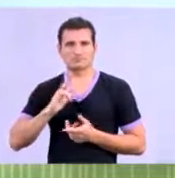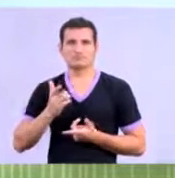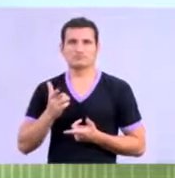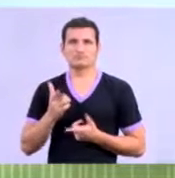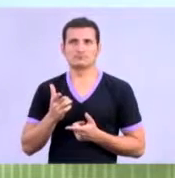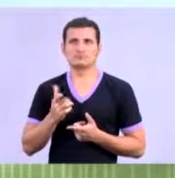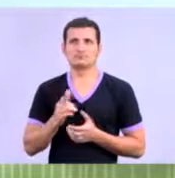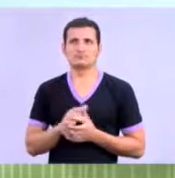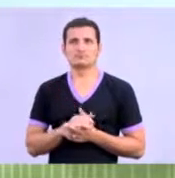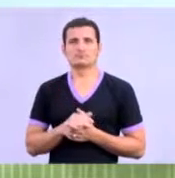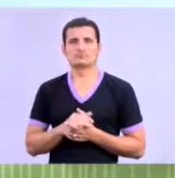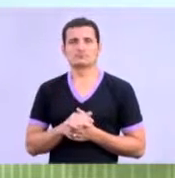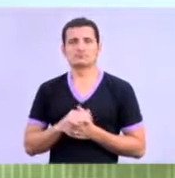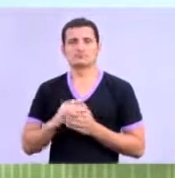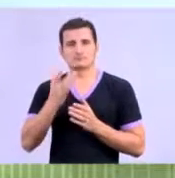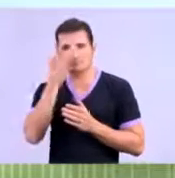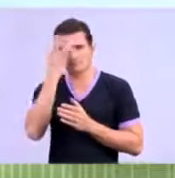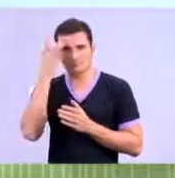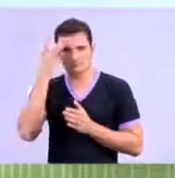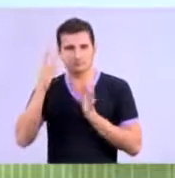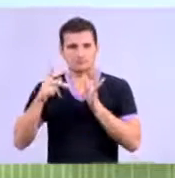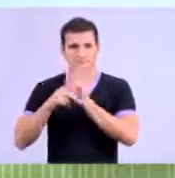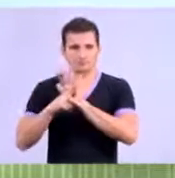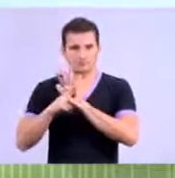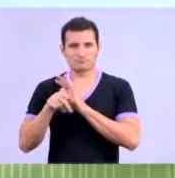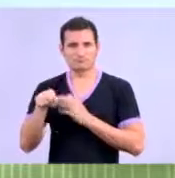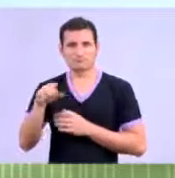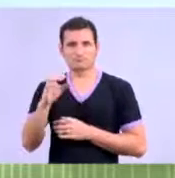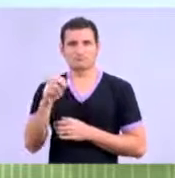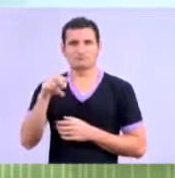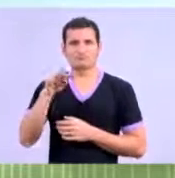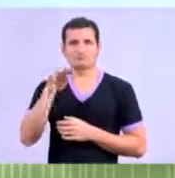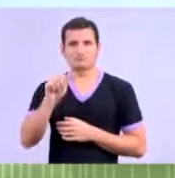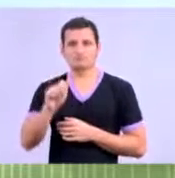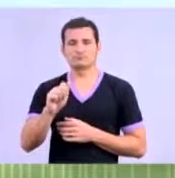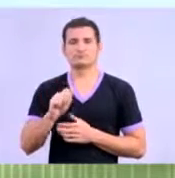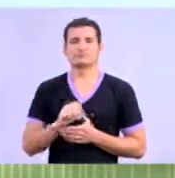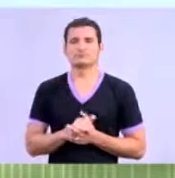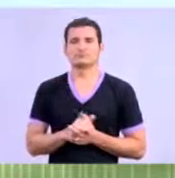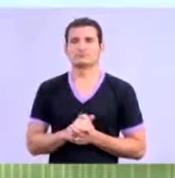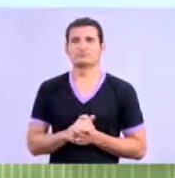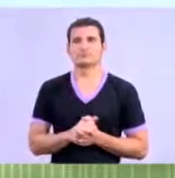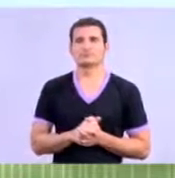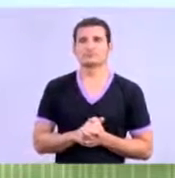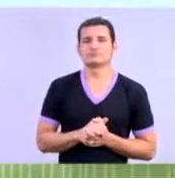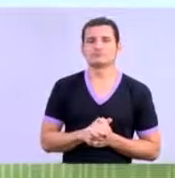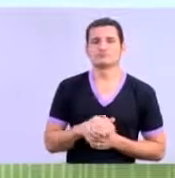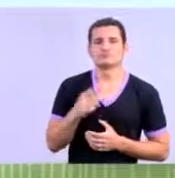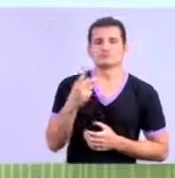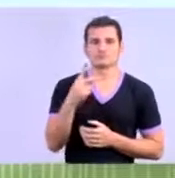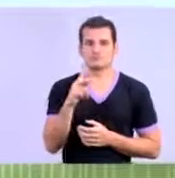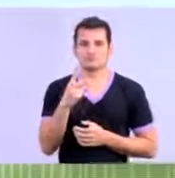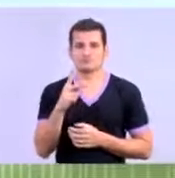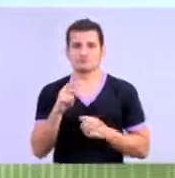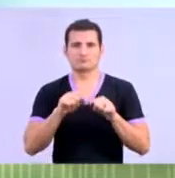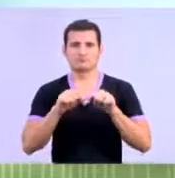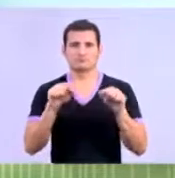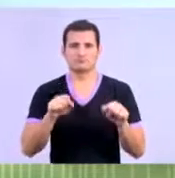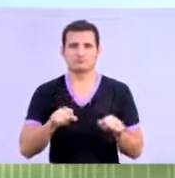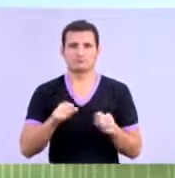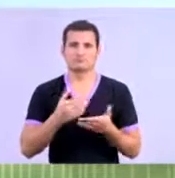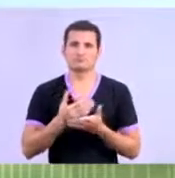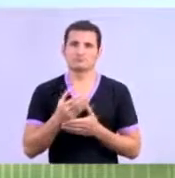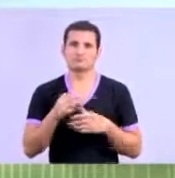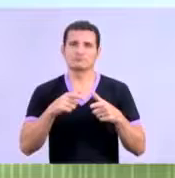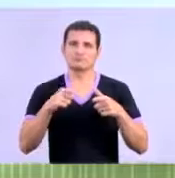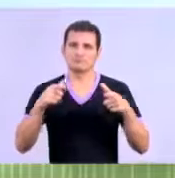caso, titulares, pessoas que são responsáveis por essa conta. Então você começa, realmente, o seu sistema começa a crescer em